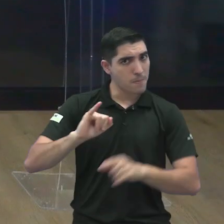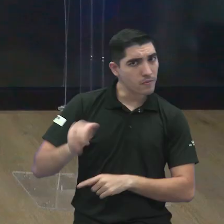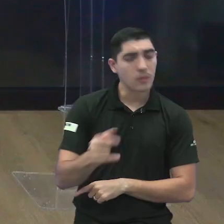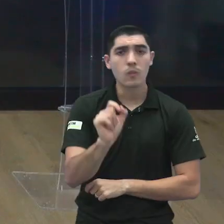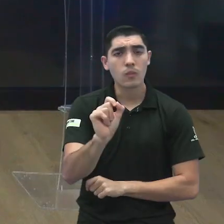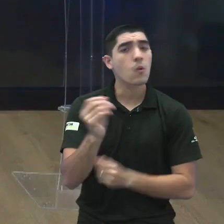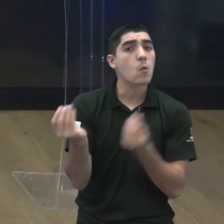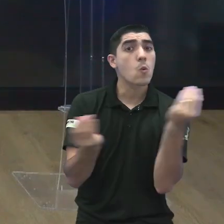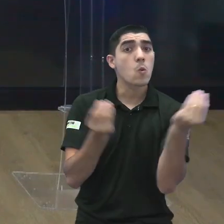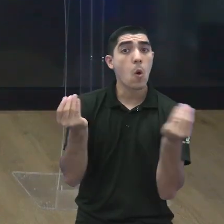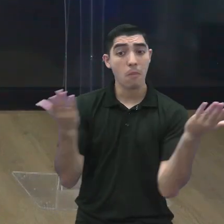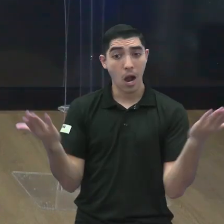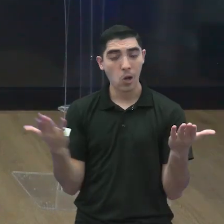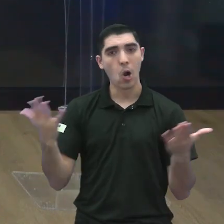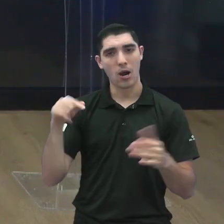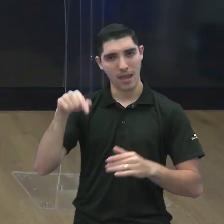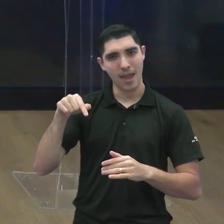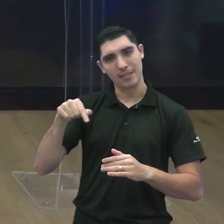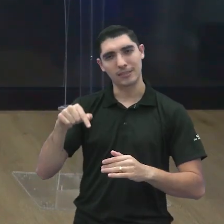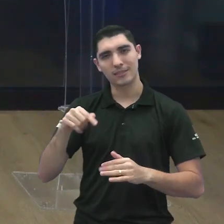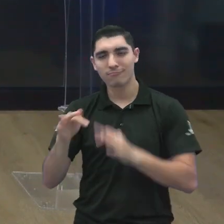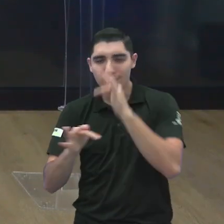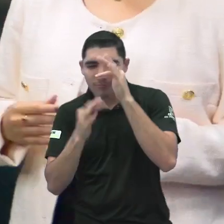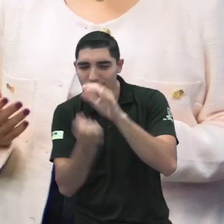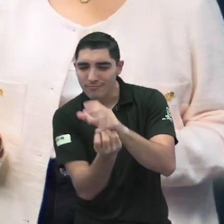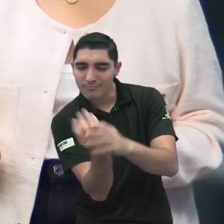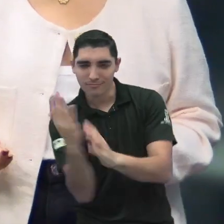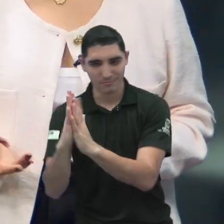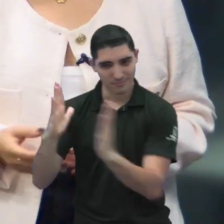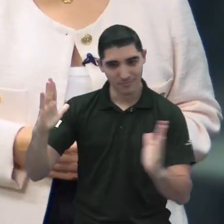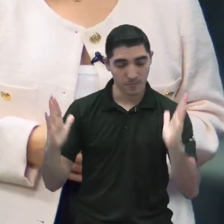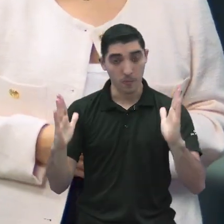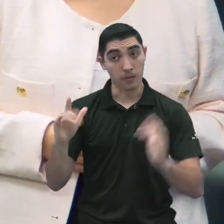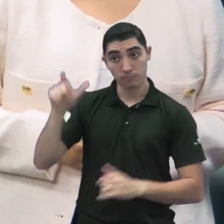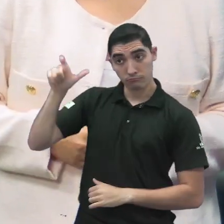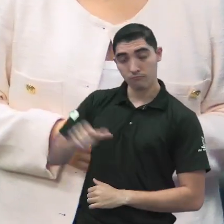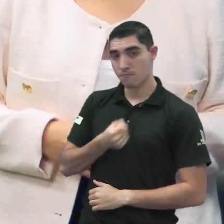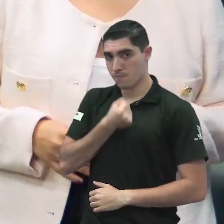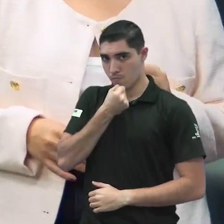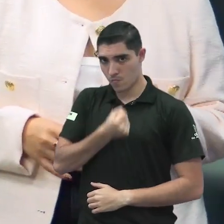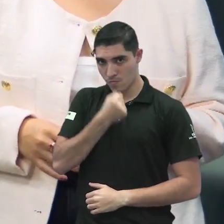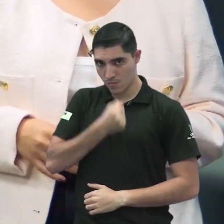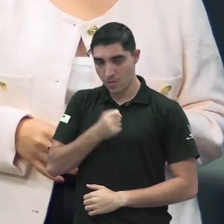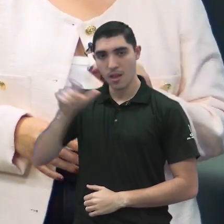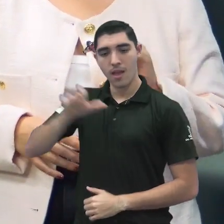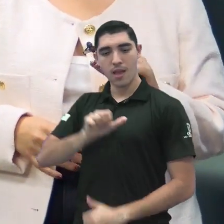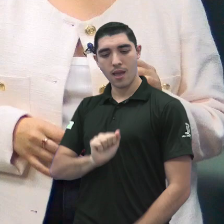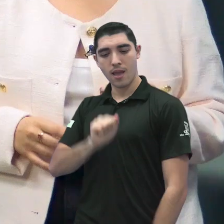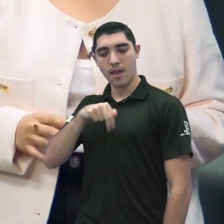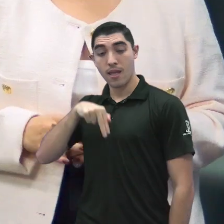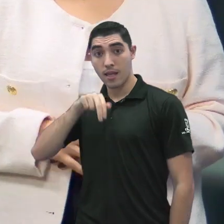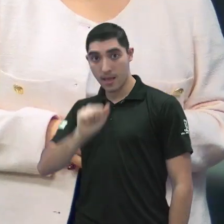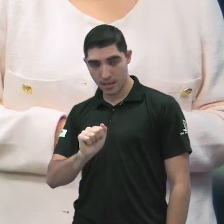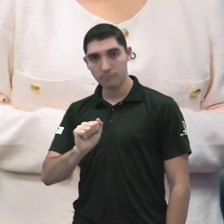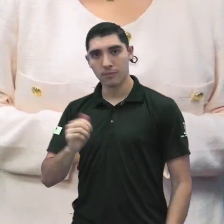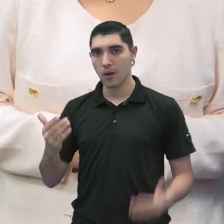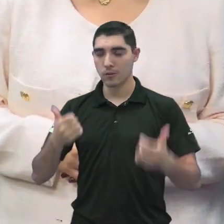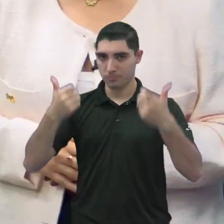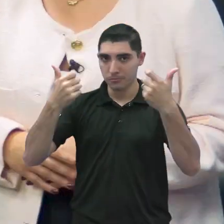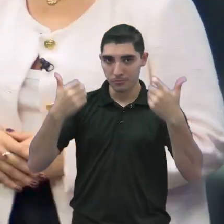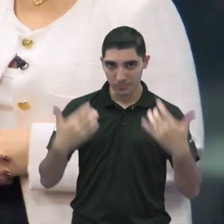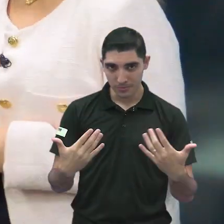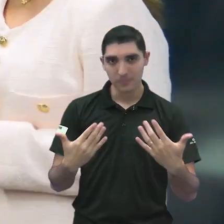aproveitar para saber como vai ser a primavera este ano? Quem traz mais detalhes para a gente é a repórter Ana Vitória